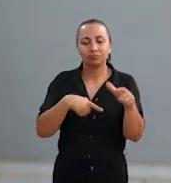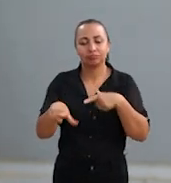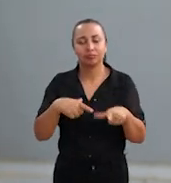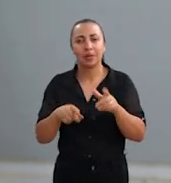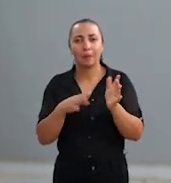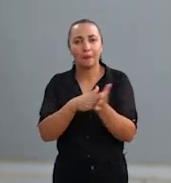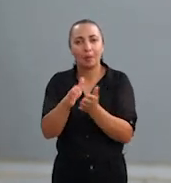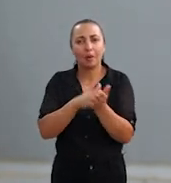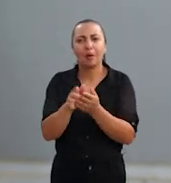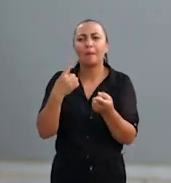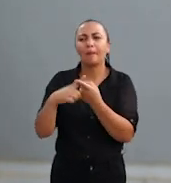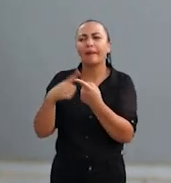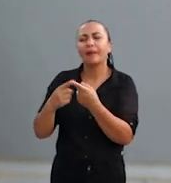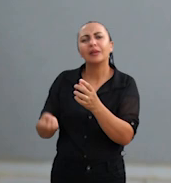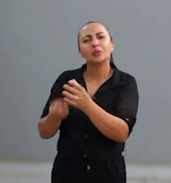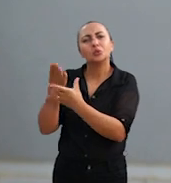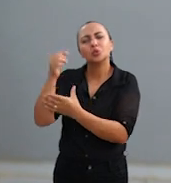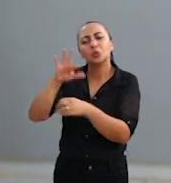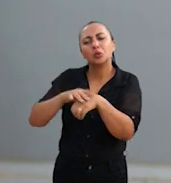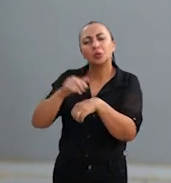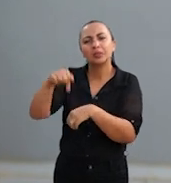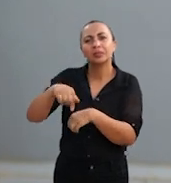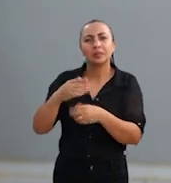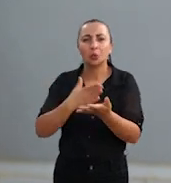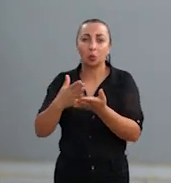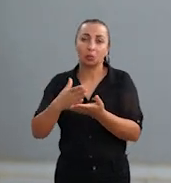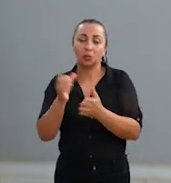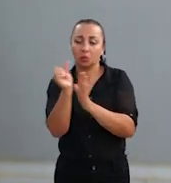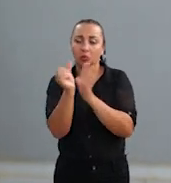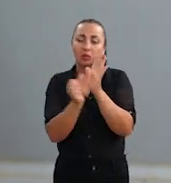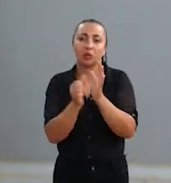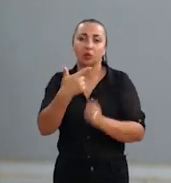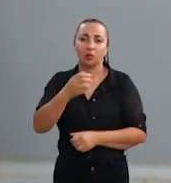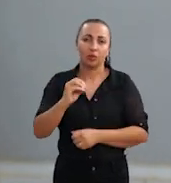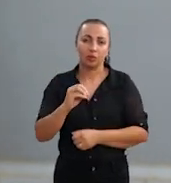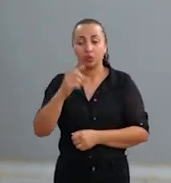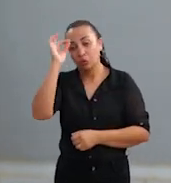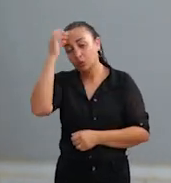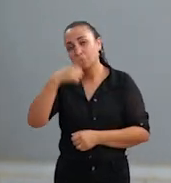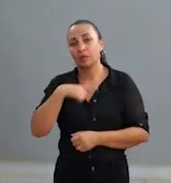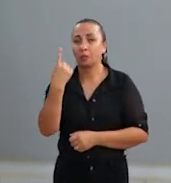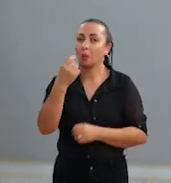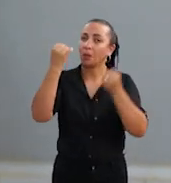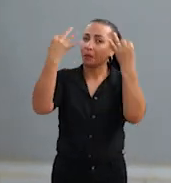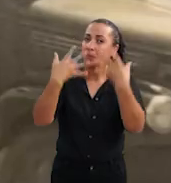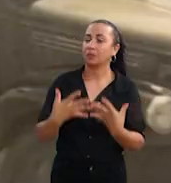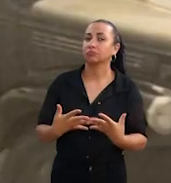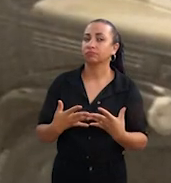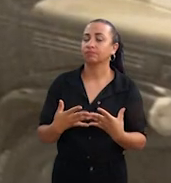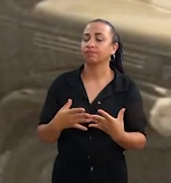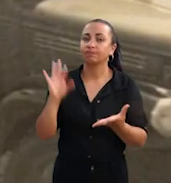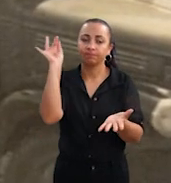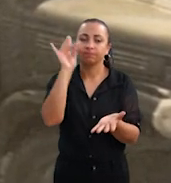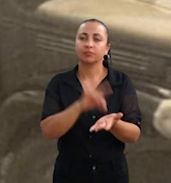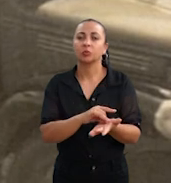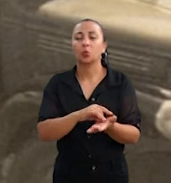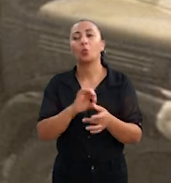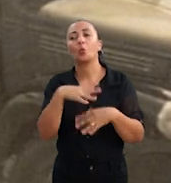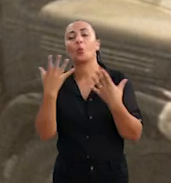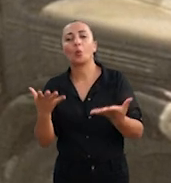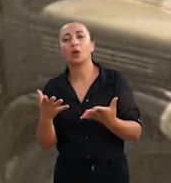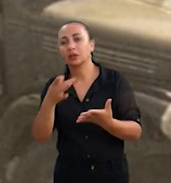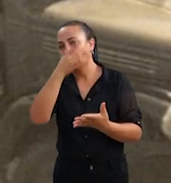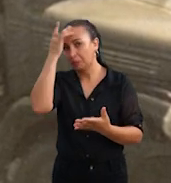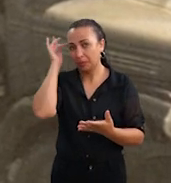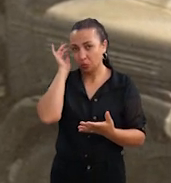a leishmaniose apareceu aqui no começo do século XX. Só teve uma explicação. Foi exatamente a